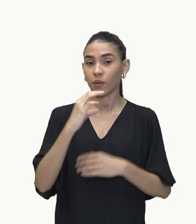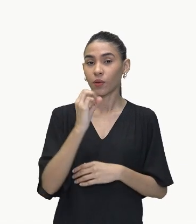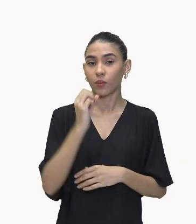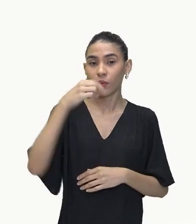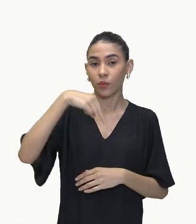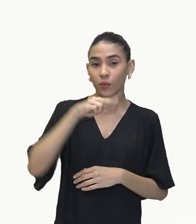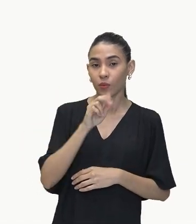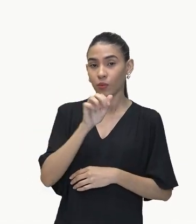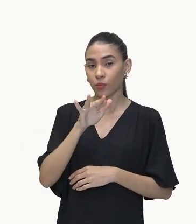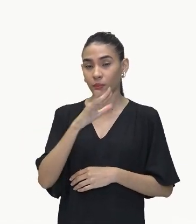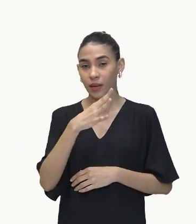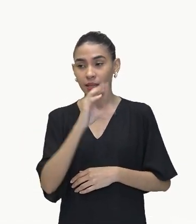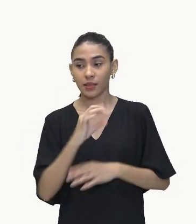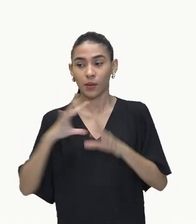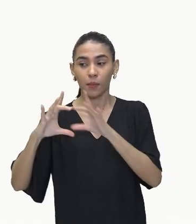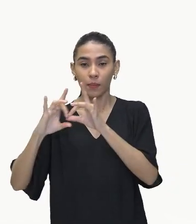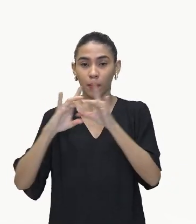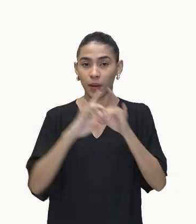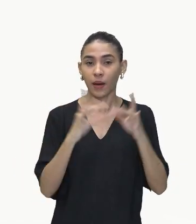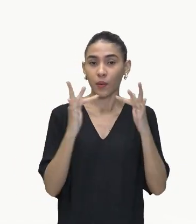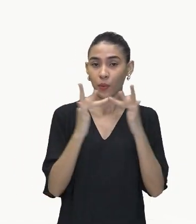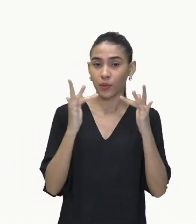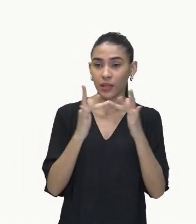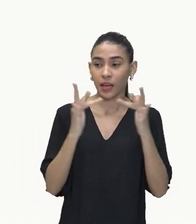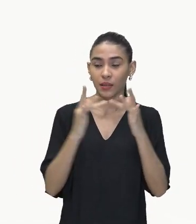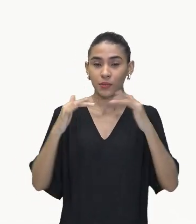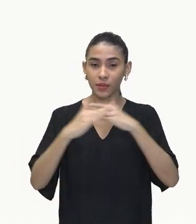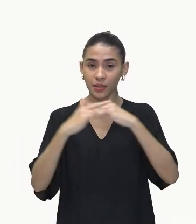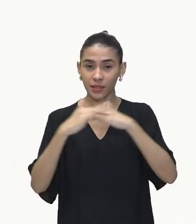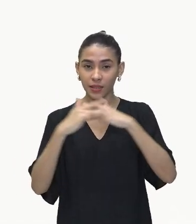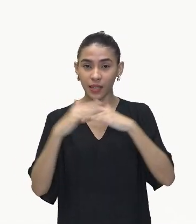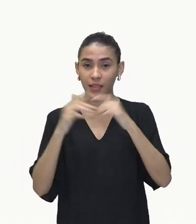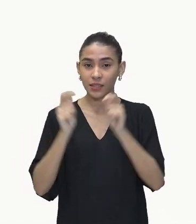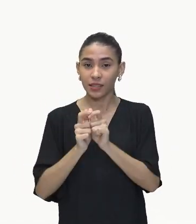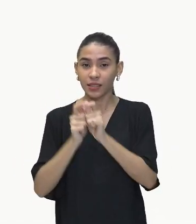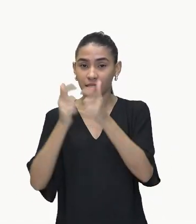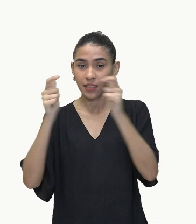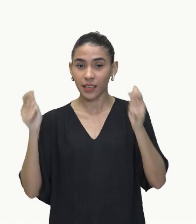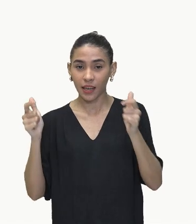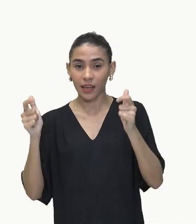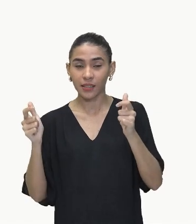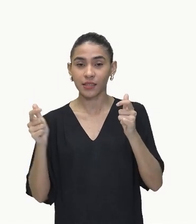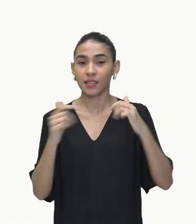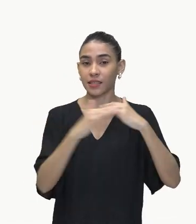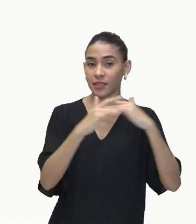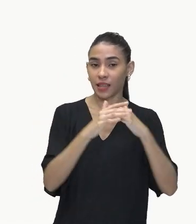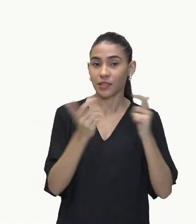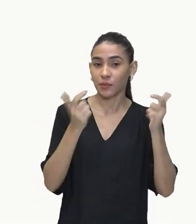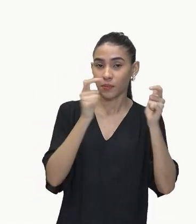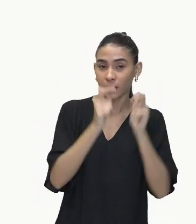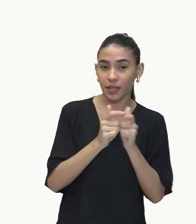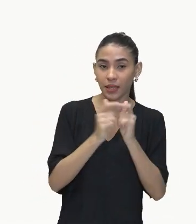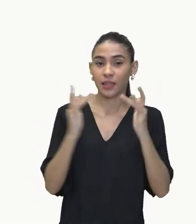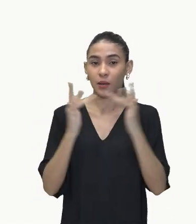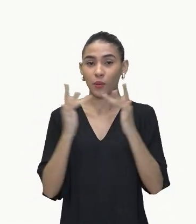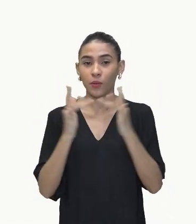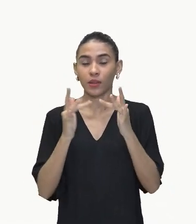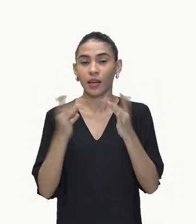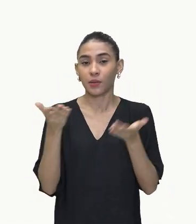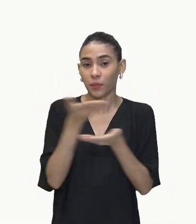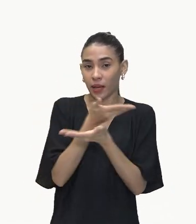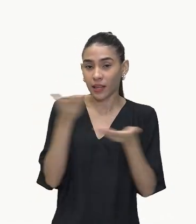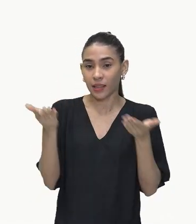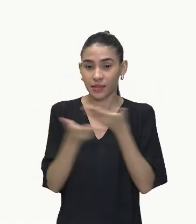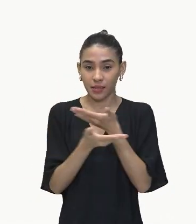a emenda de cidades, né? É quando cidades se emendam ali e formam um contínuo, e